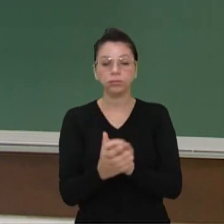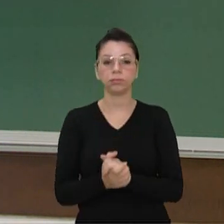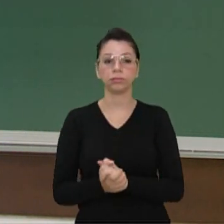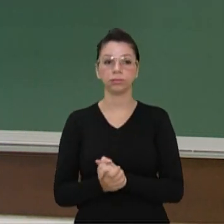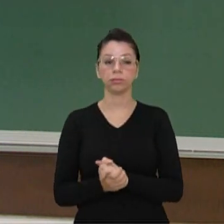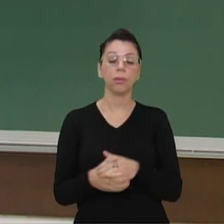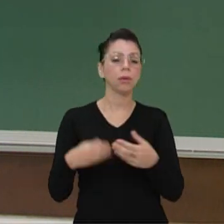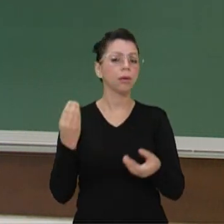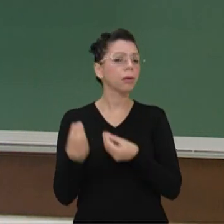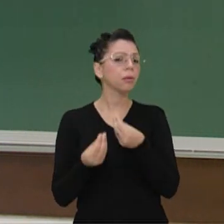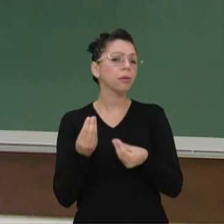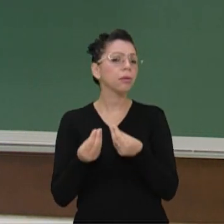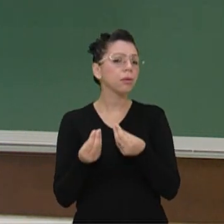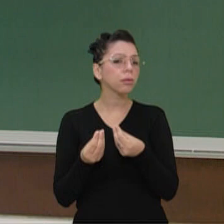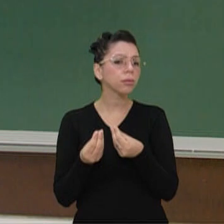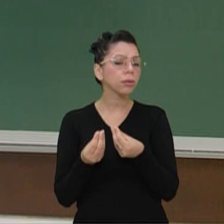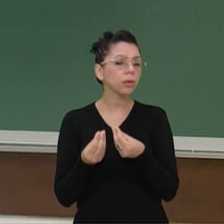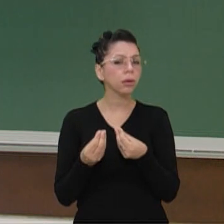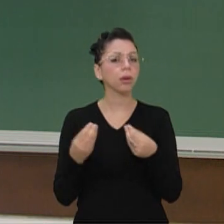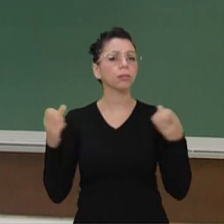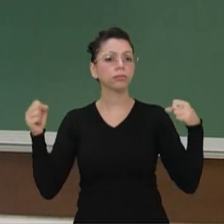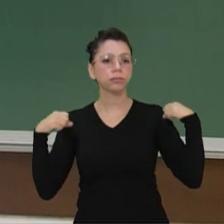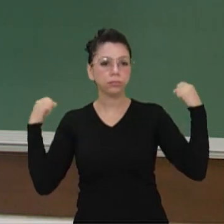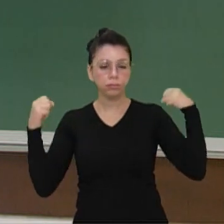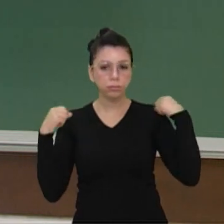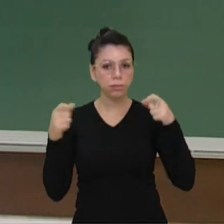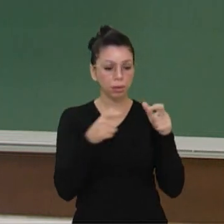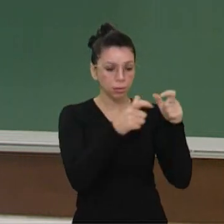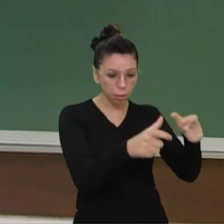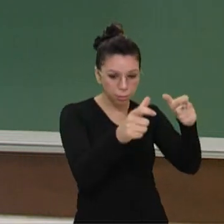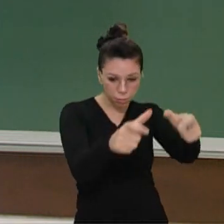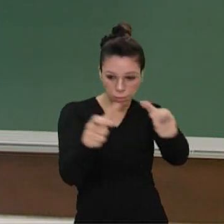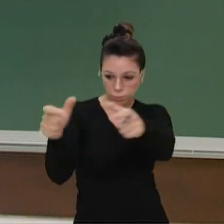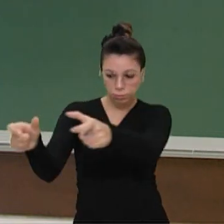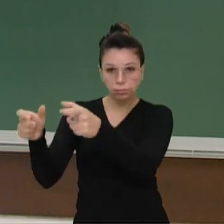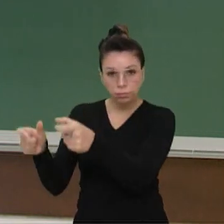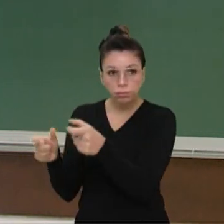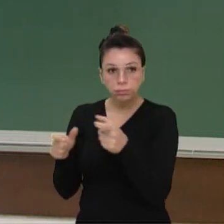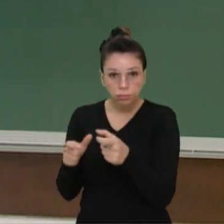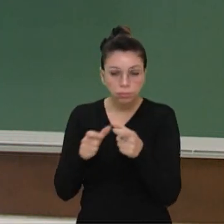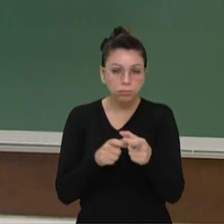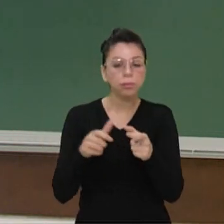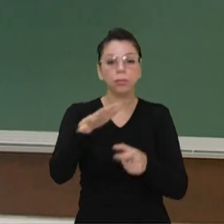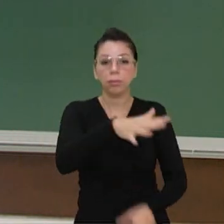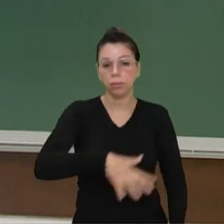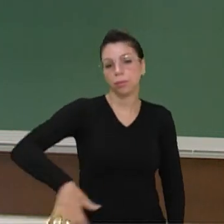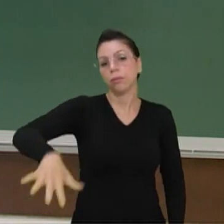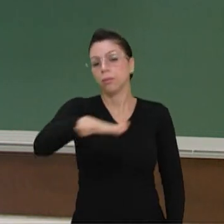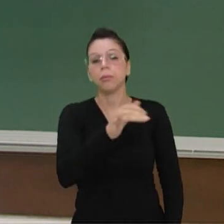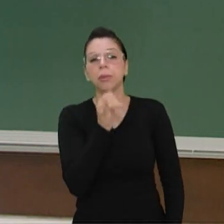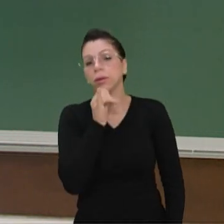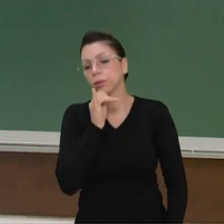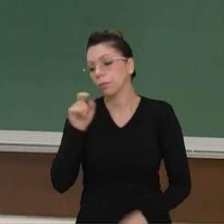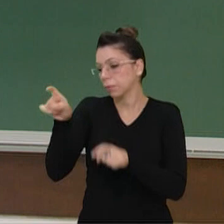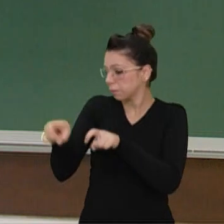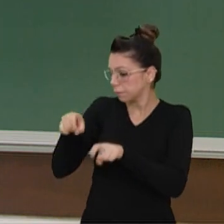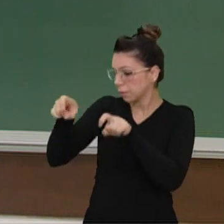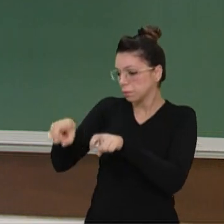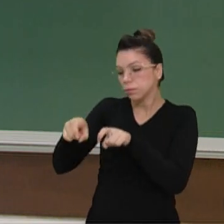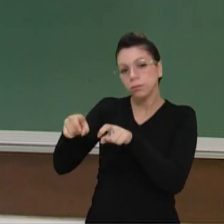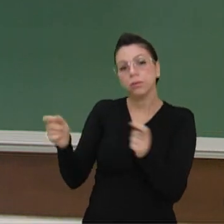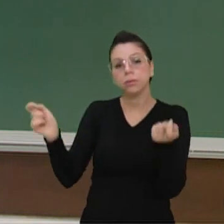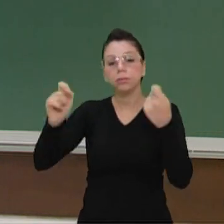Como é praticado? Então temos vários pontos espalhados por uma região, uma fazenda, por exemplo, e você